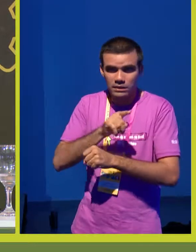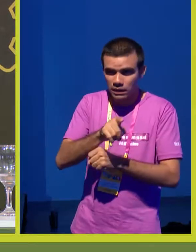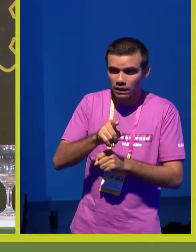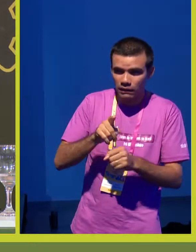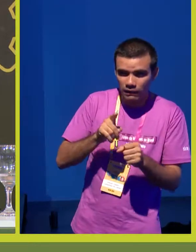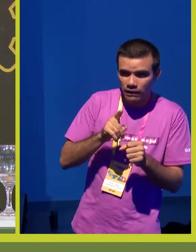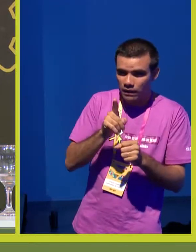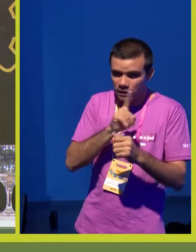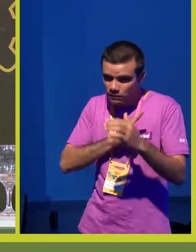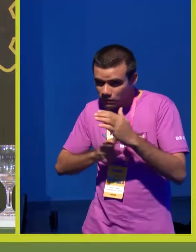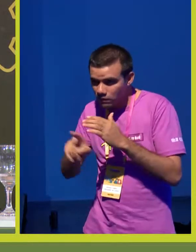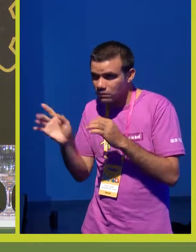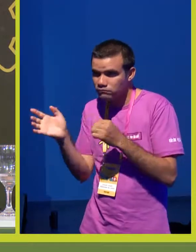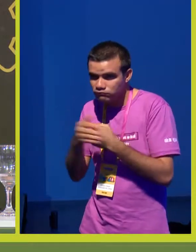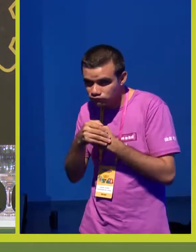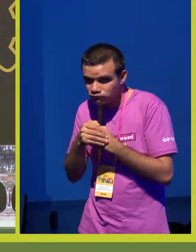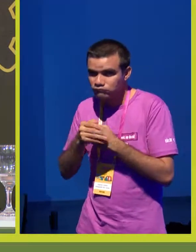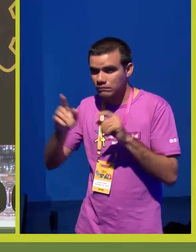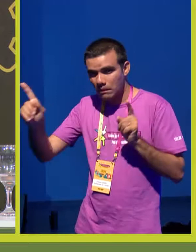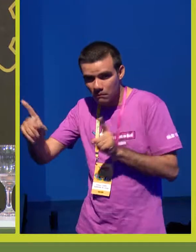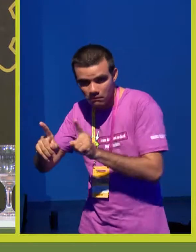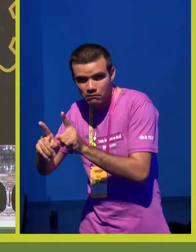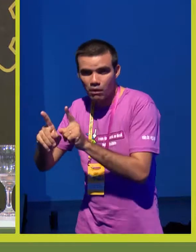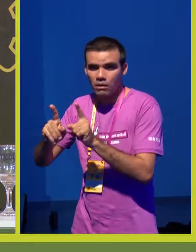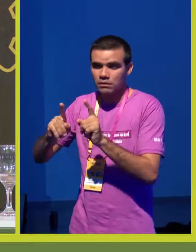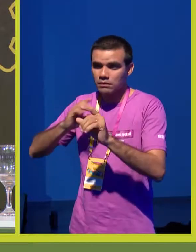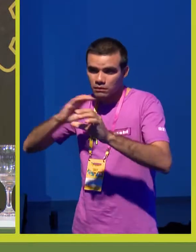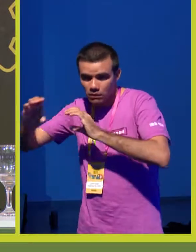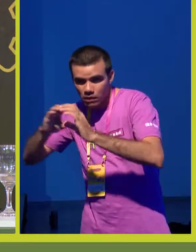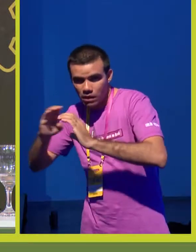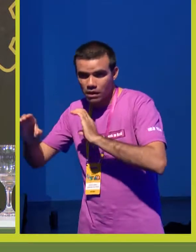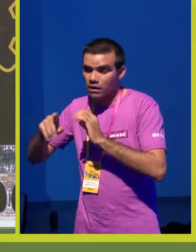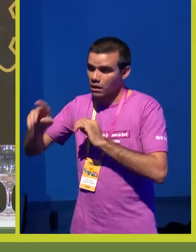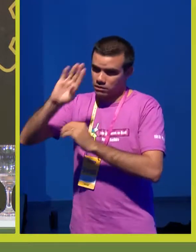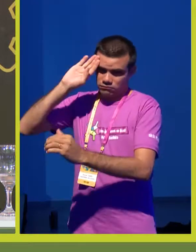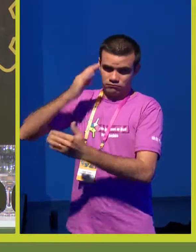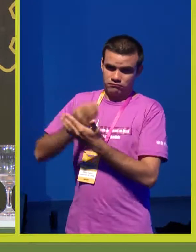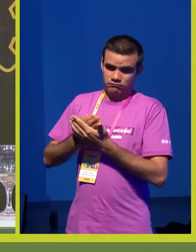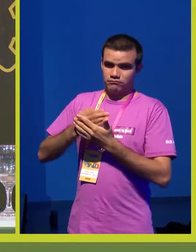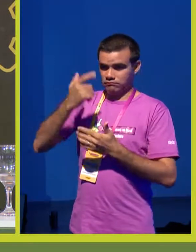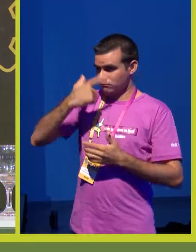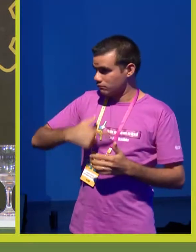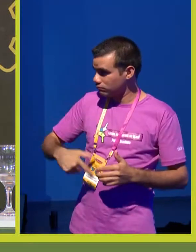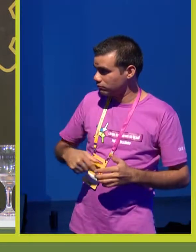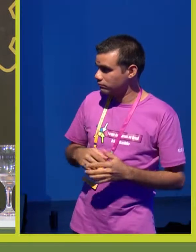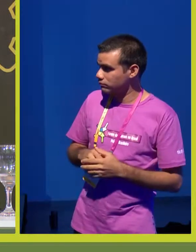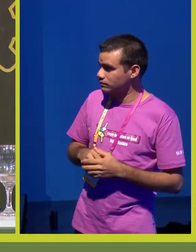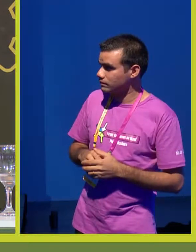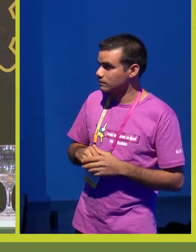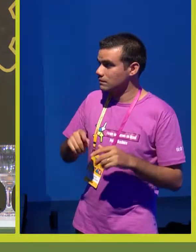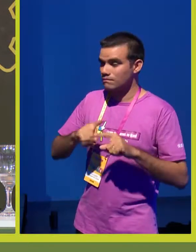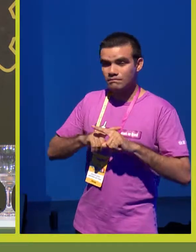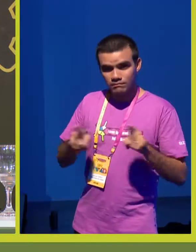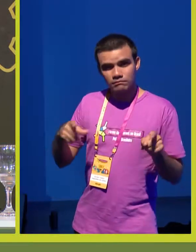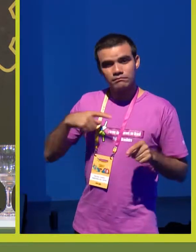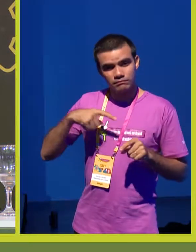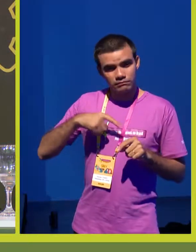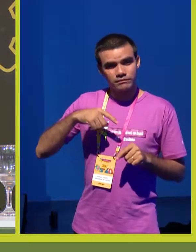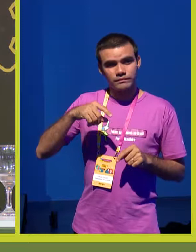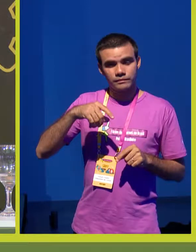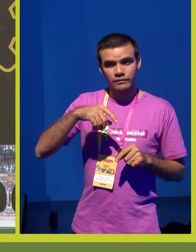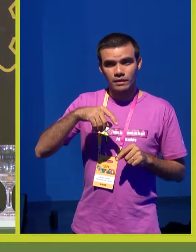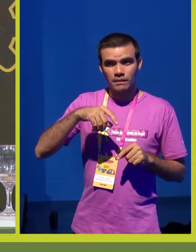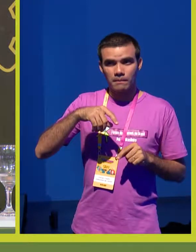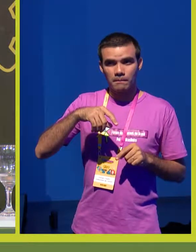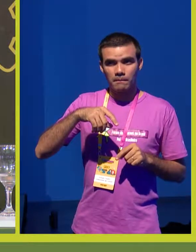infiltrar, por exemplo, ganhar confiança, se infiltrar em grupos de comunicação, por exemplo. Só que existem projetos de lei que querem